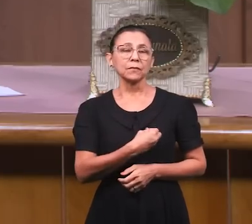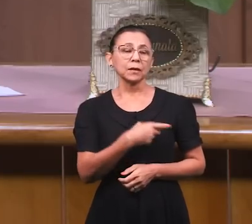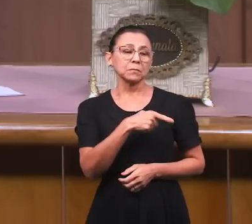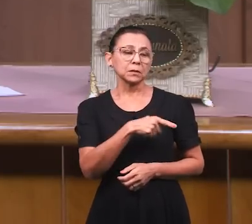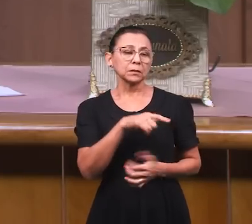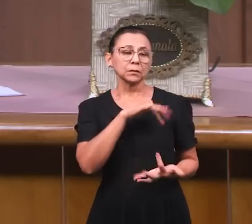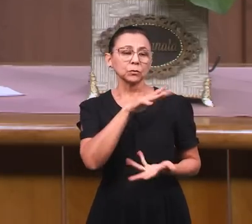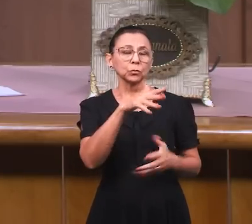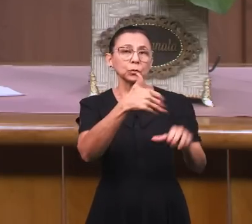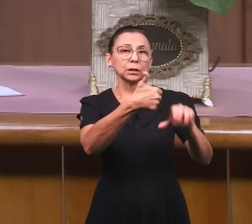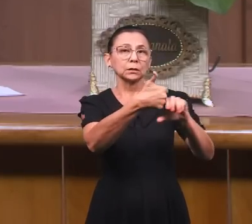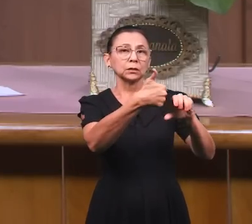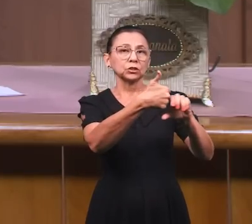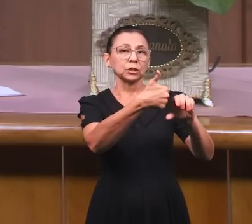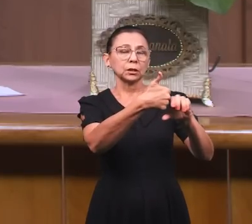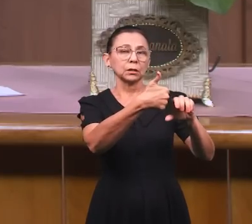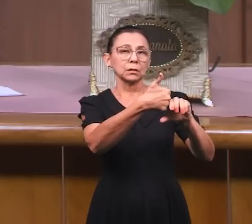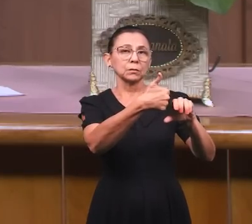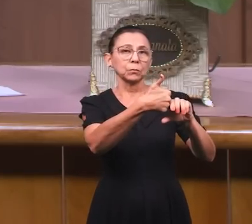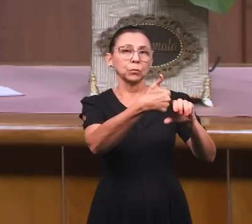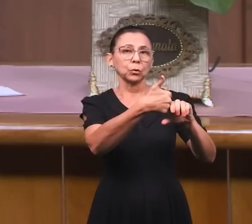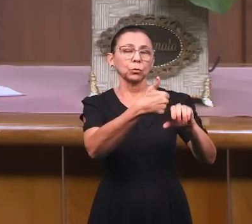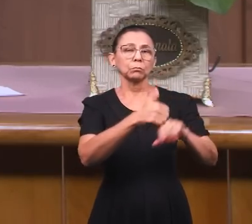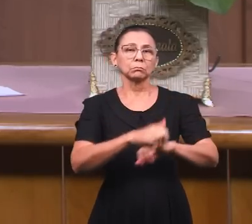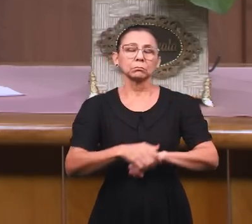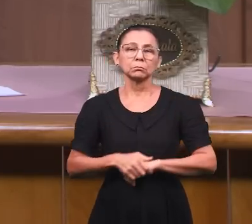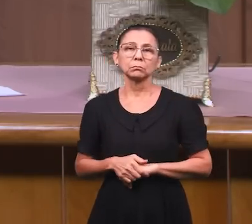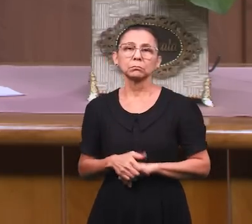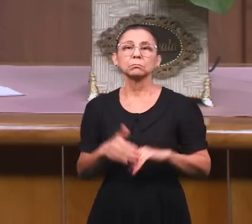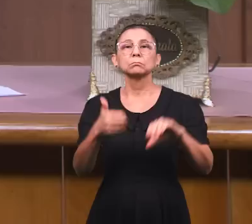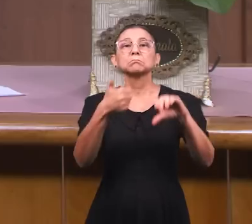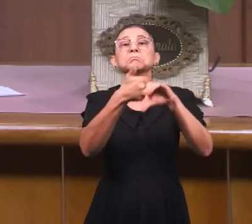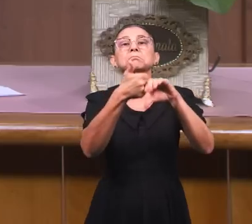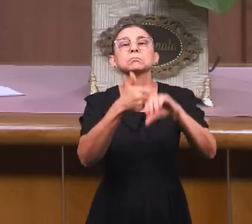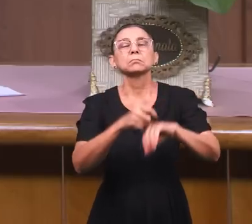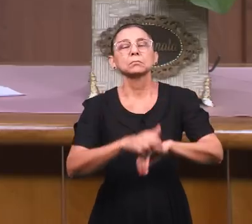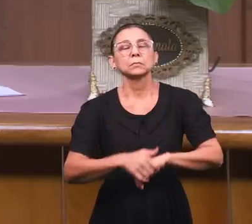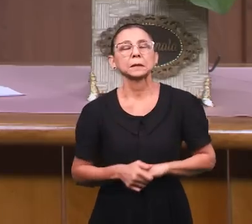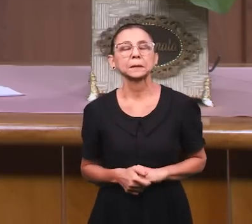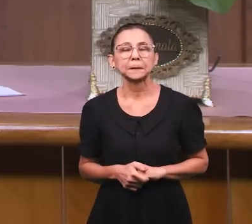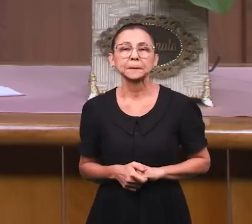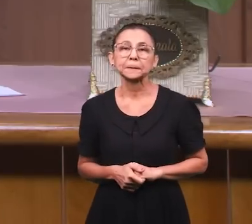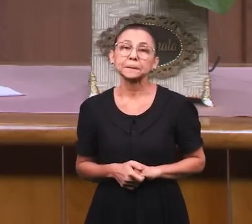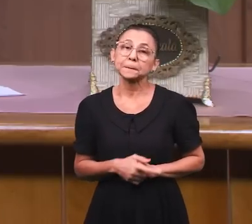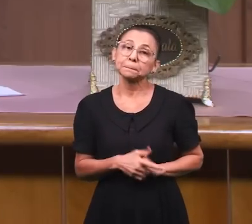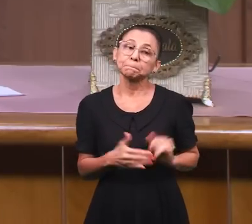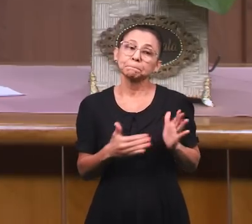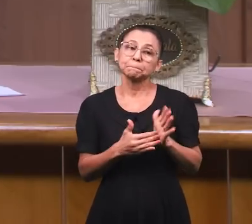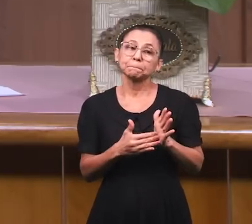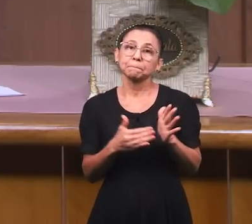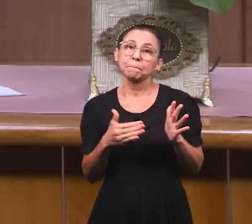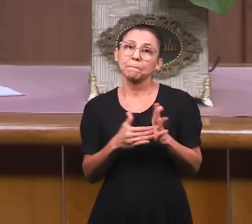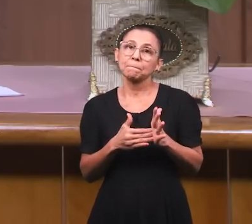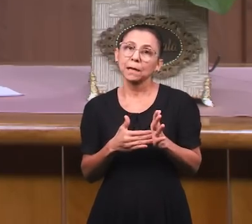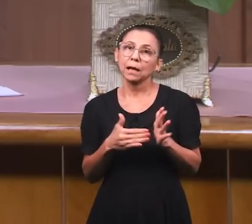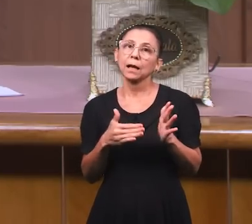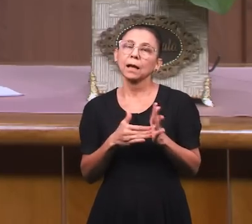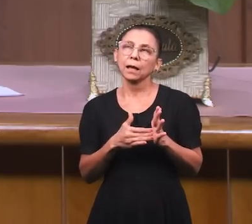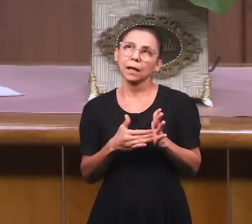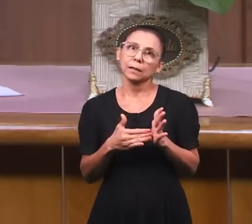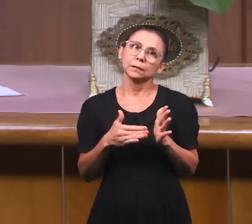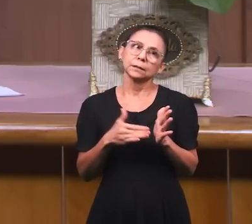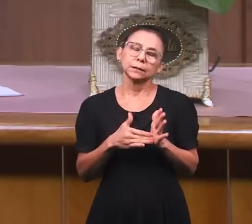um cristianismo. E esse cristianismo, na verdade, ele tem colocado um obstáculo,